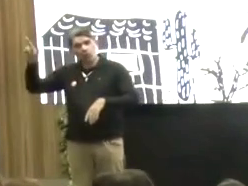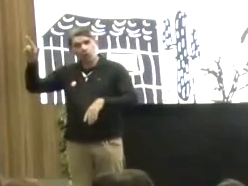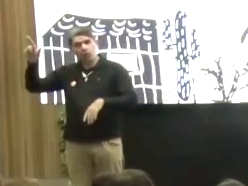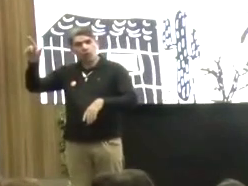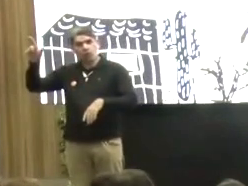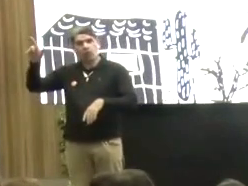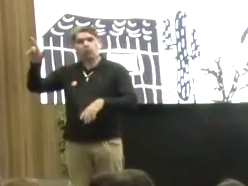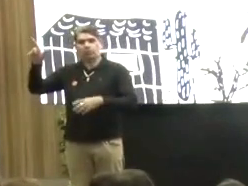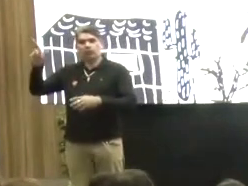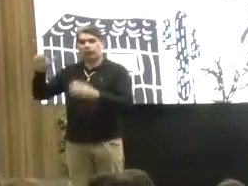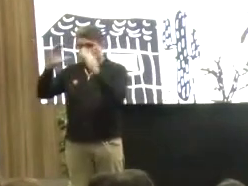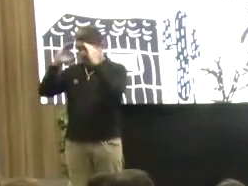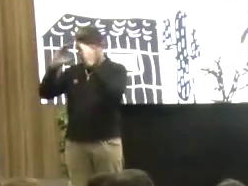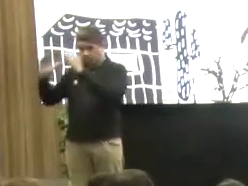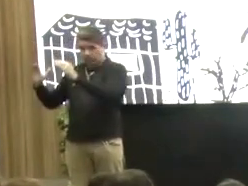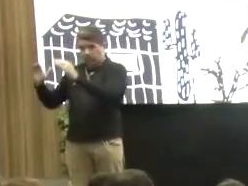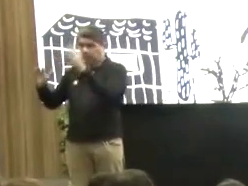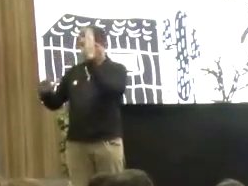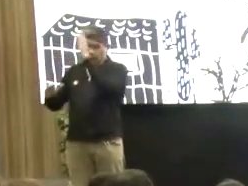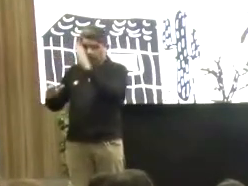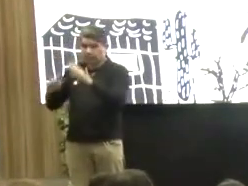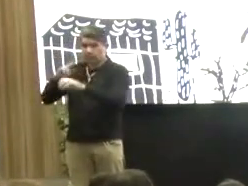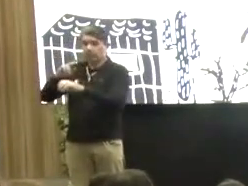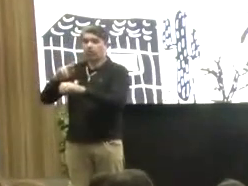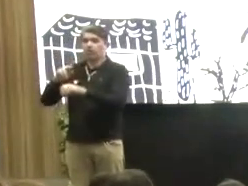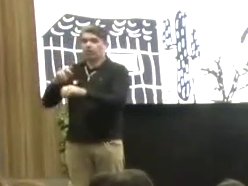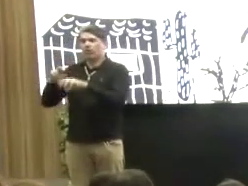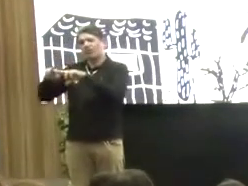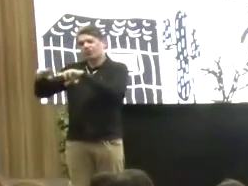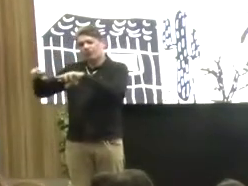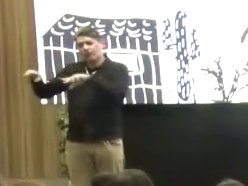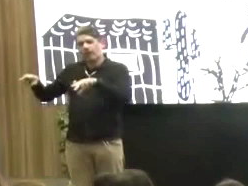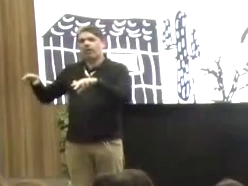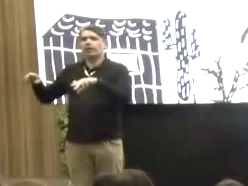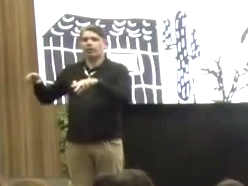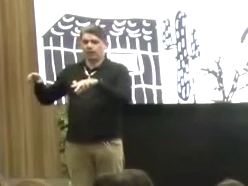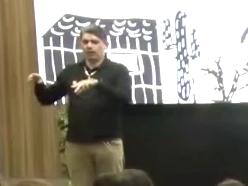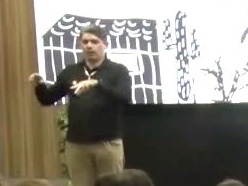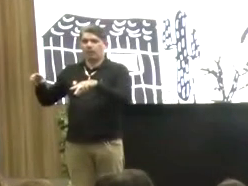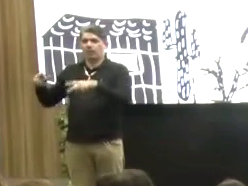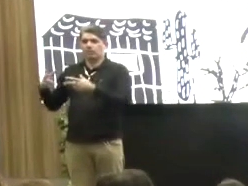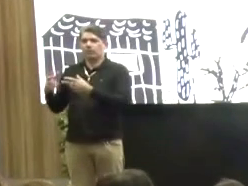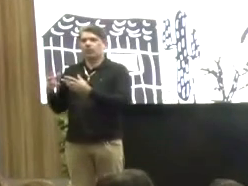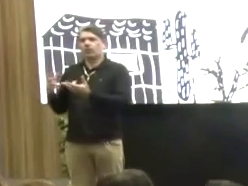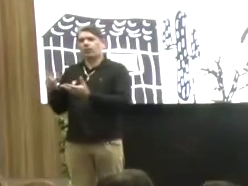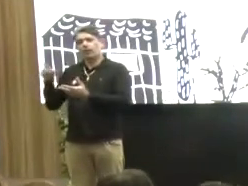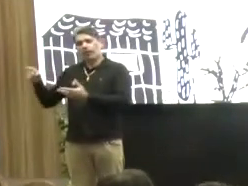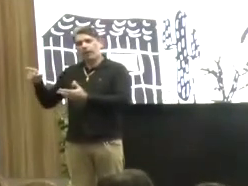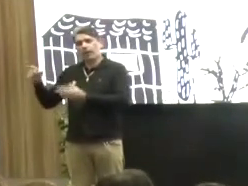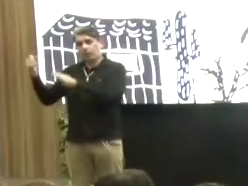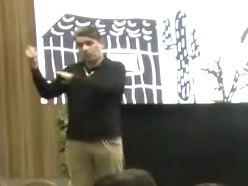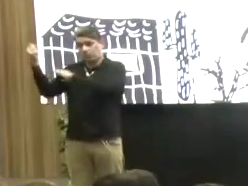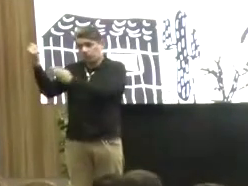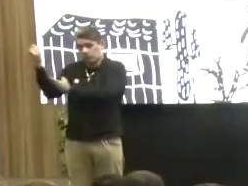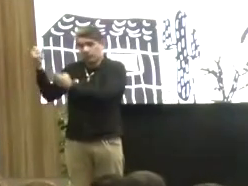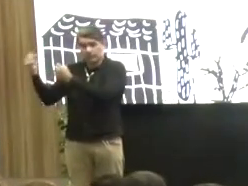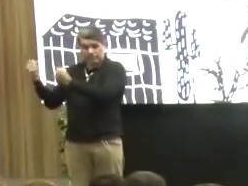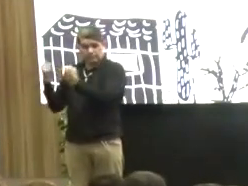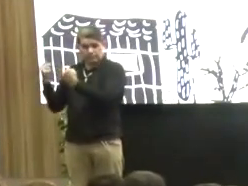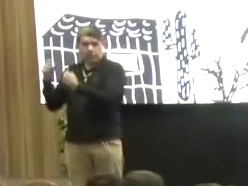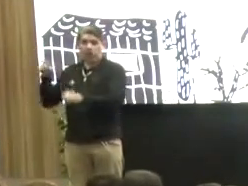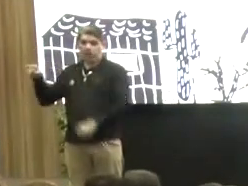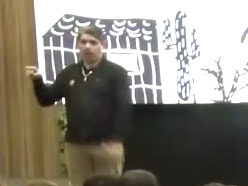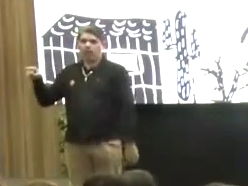plural, diverso, rico e cheio de potencialidades que a